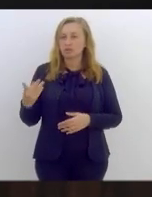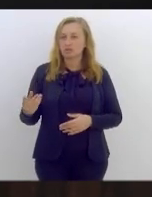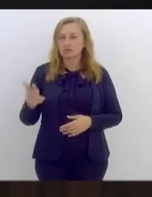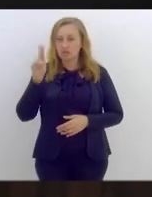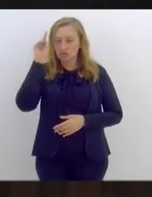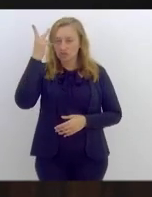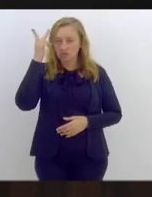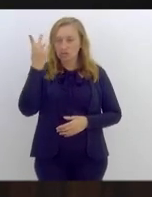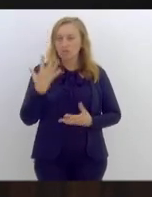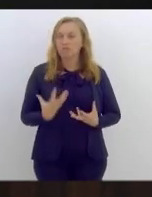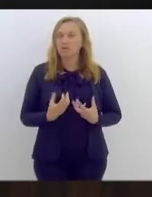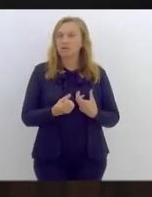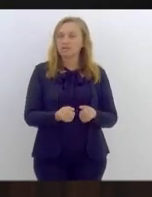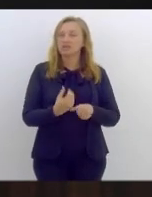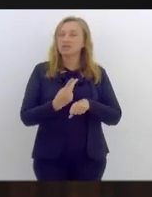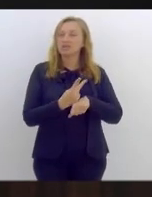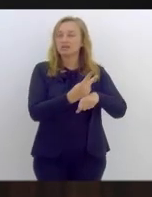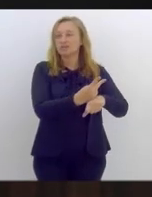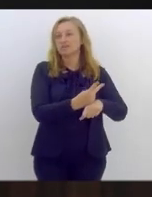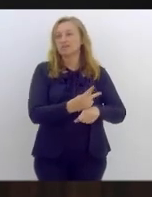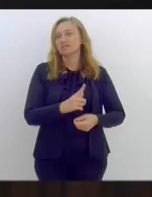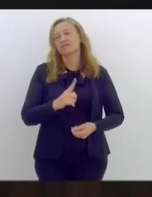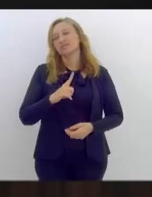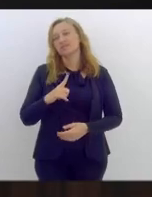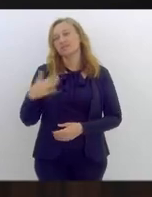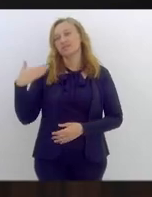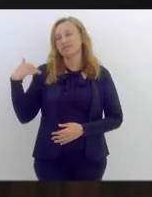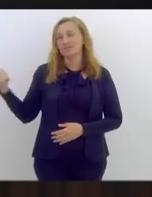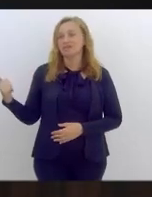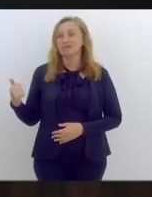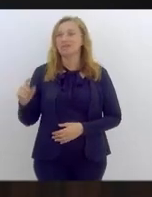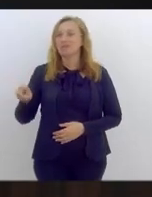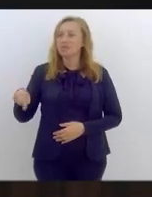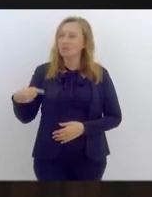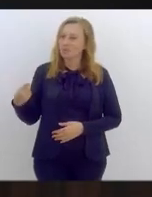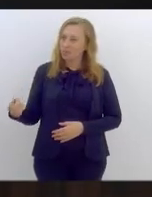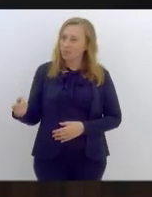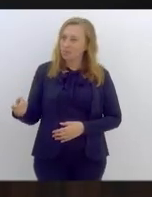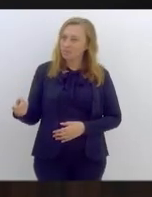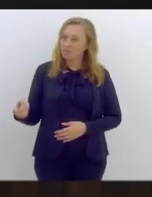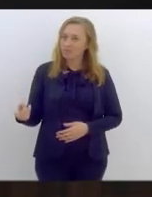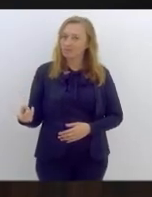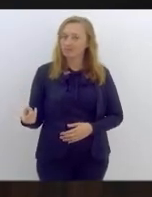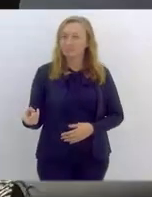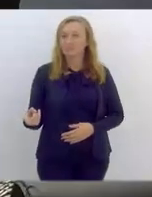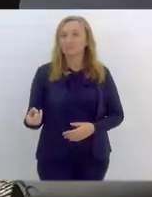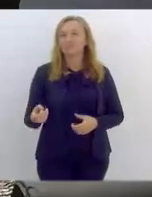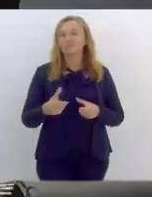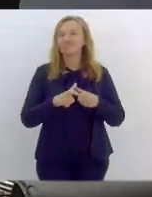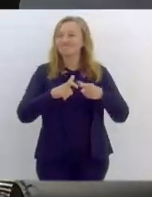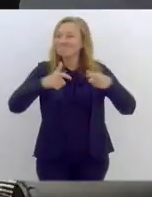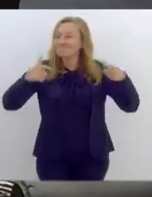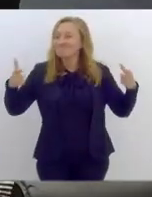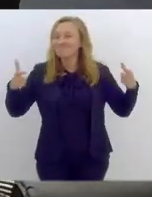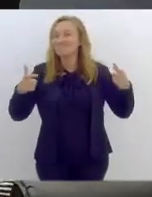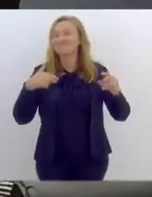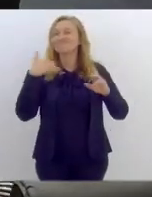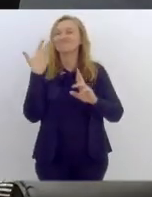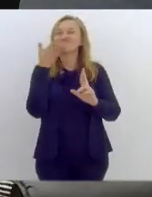Para receber esse prêmio, tenho aqui a meu lado outro grande, imenso